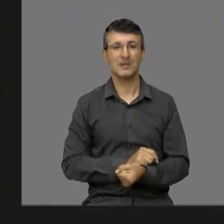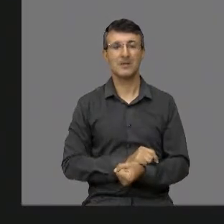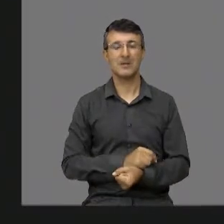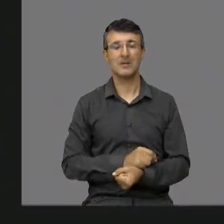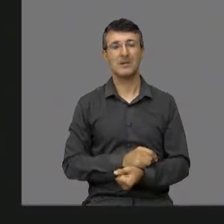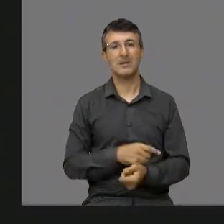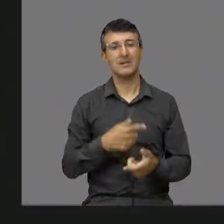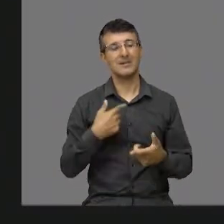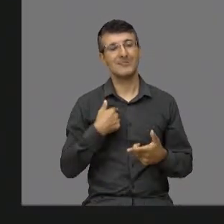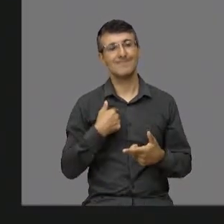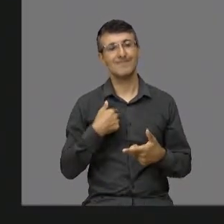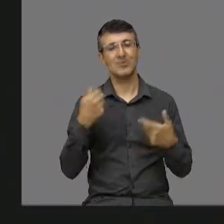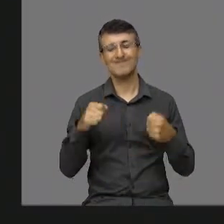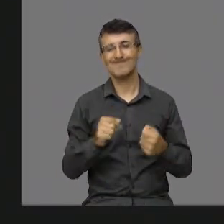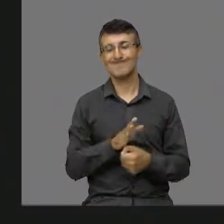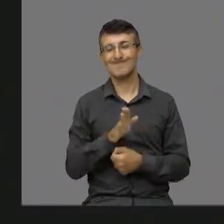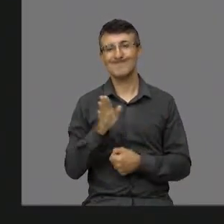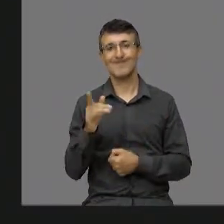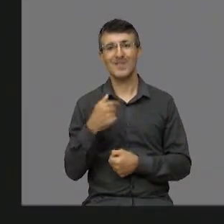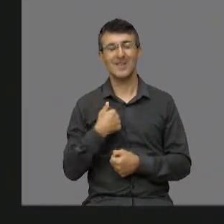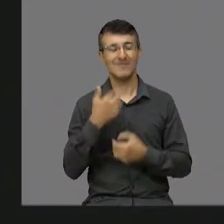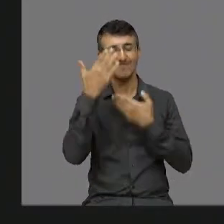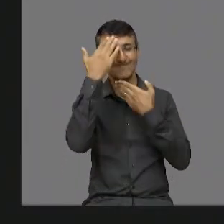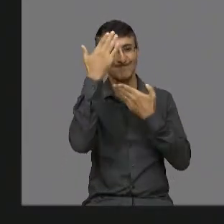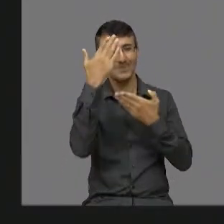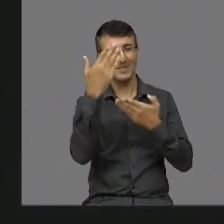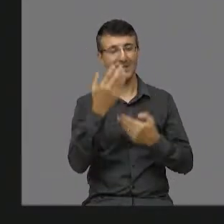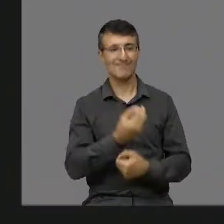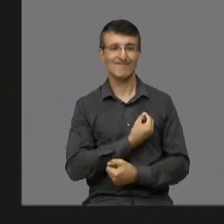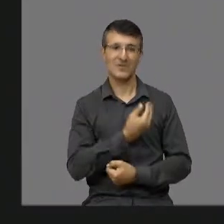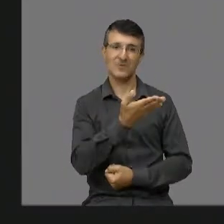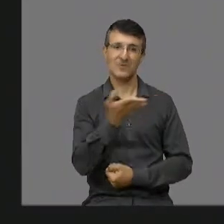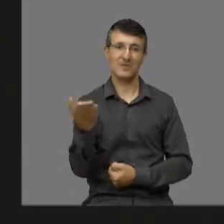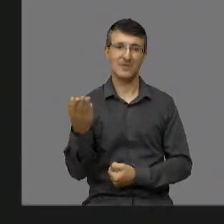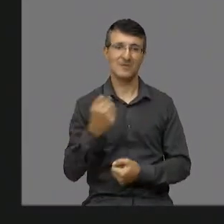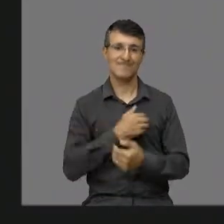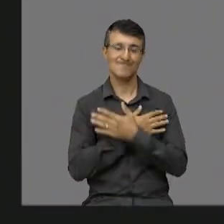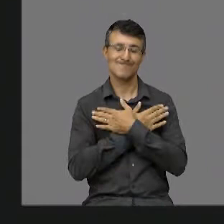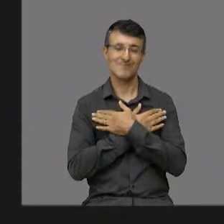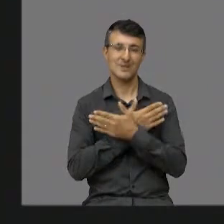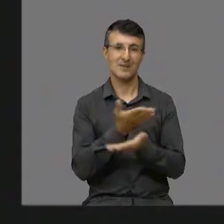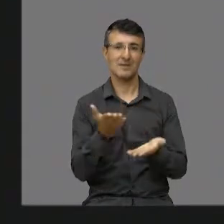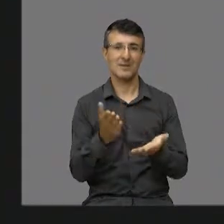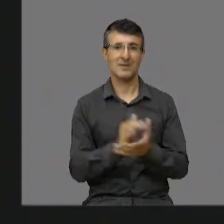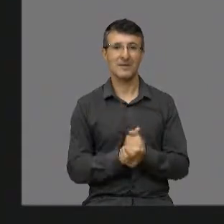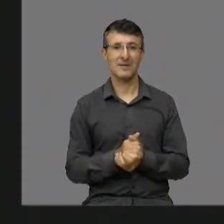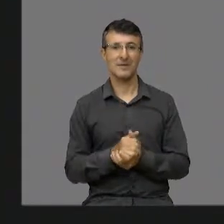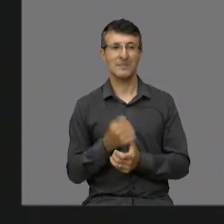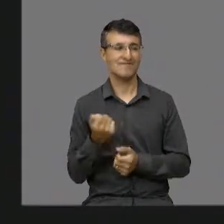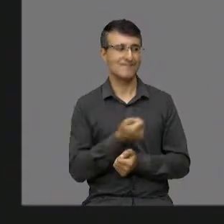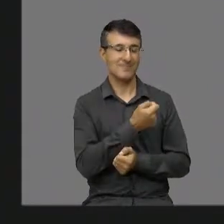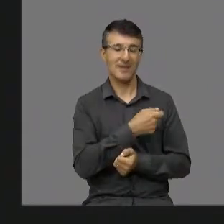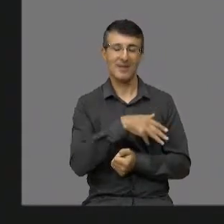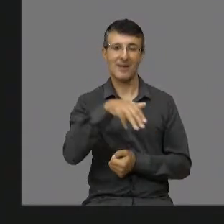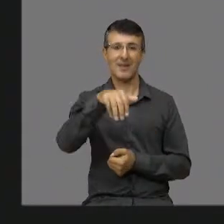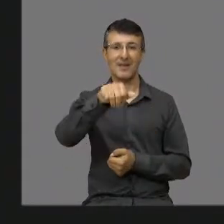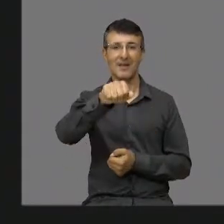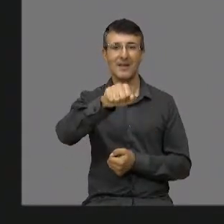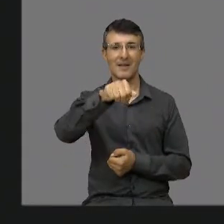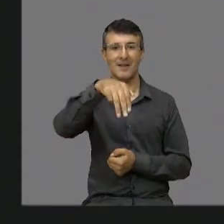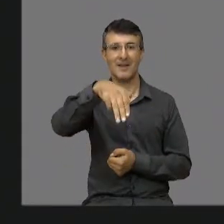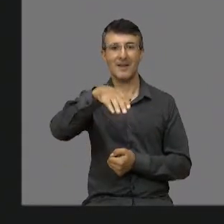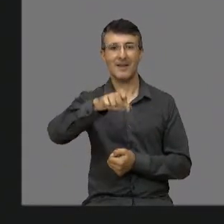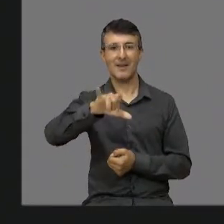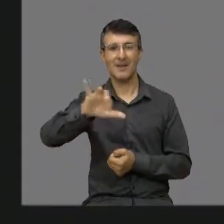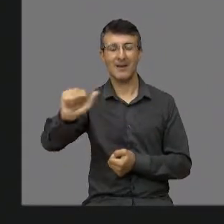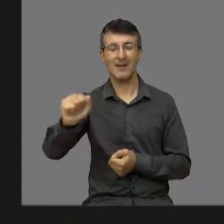momento também, tá bom? Muito obrigado pela presença de vocês, tá bom? Um abraço a vocês aí. Eu vou passar para a Mélia aqui, para a Mélia, né? Para a Mélia a palavra, depois